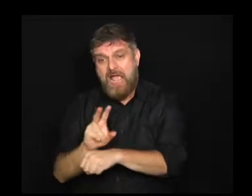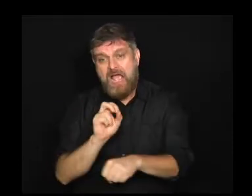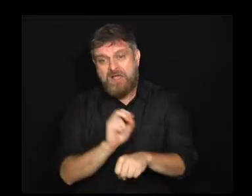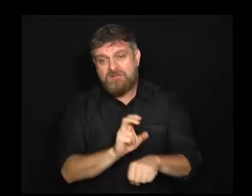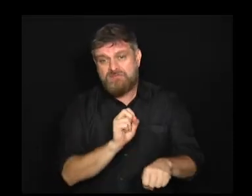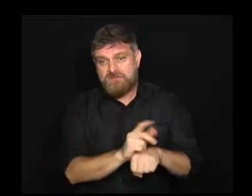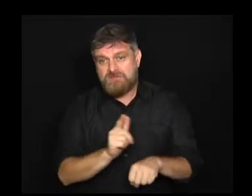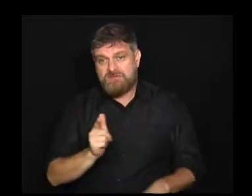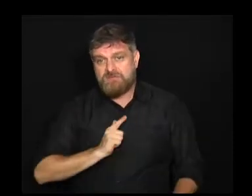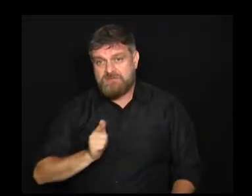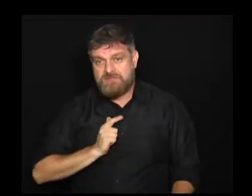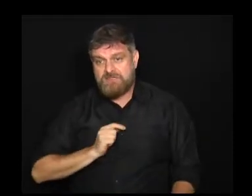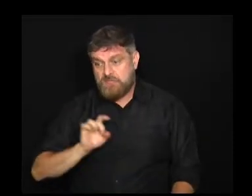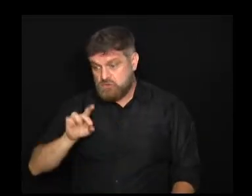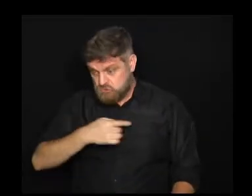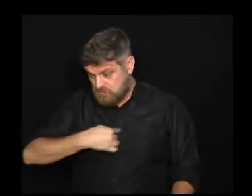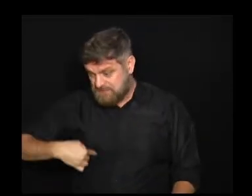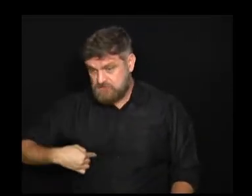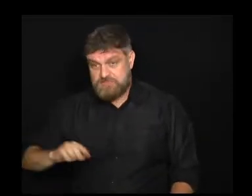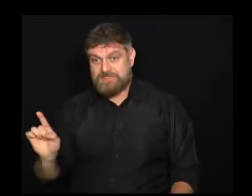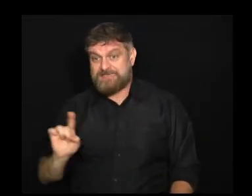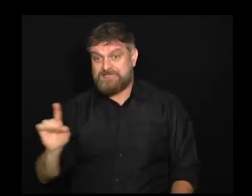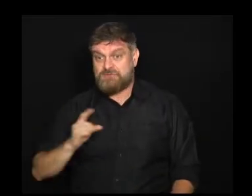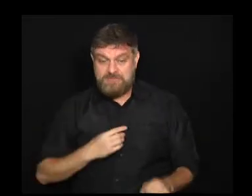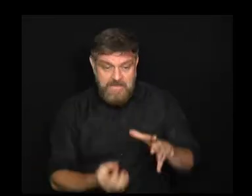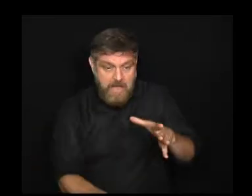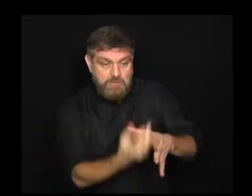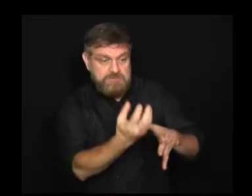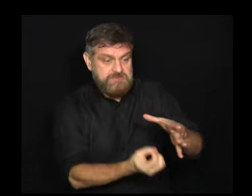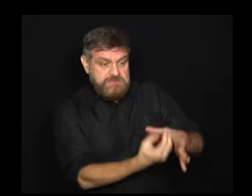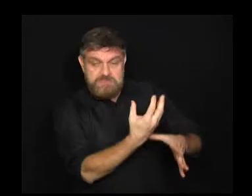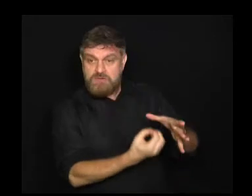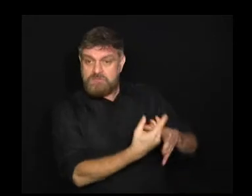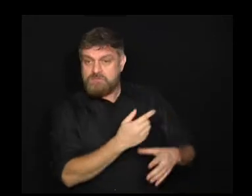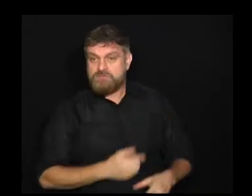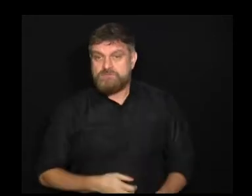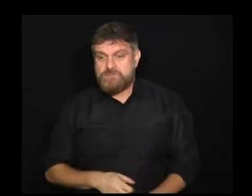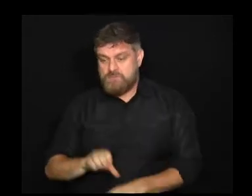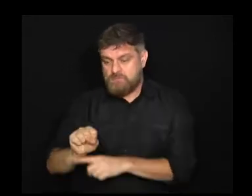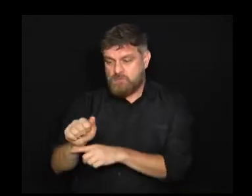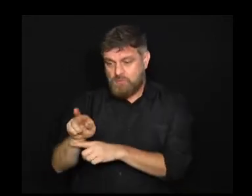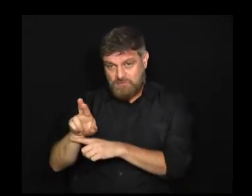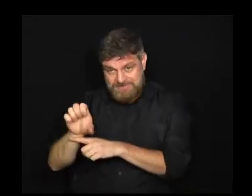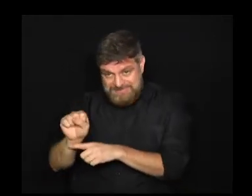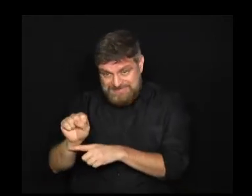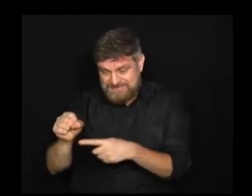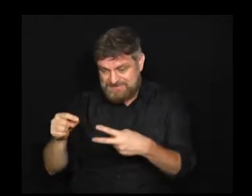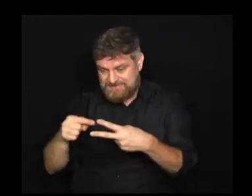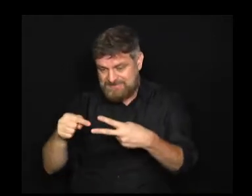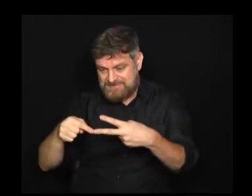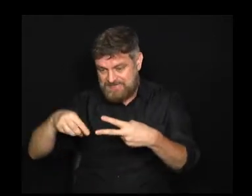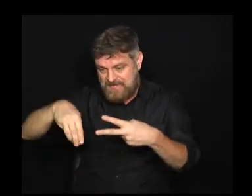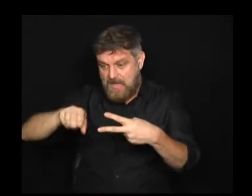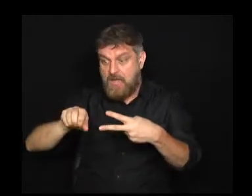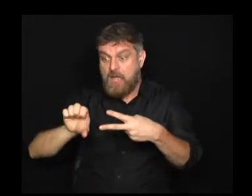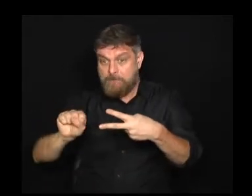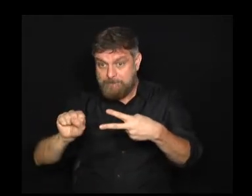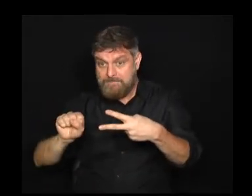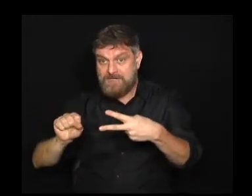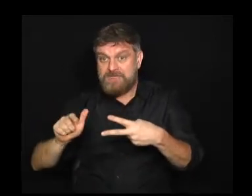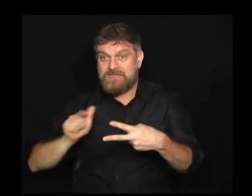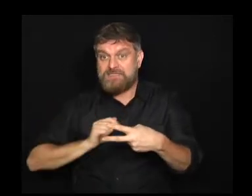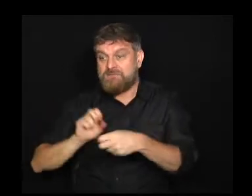se transmitir fora da China. Coisa que não aconteceu nem com o SARS e nem com o MERS-CoV. Não